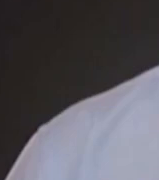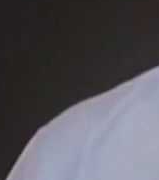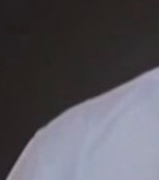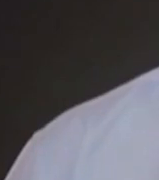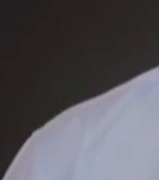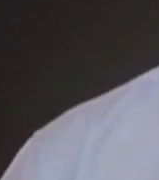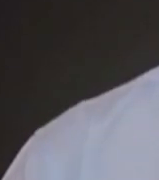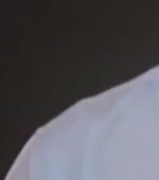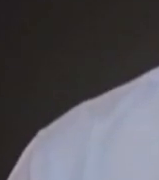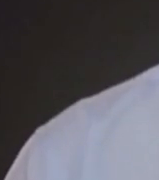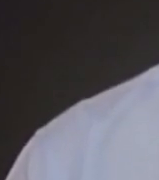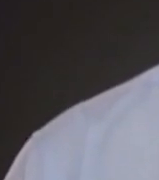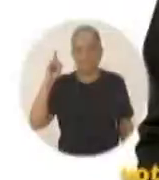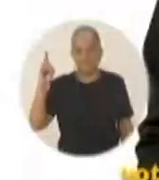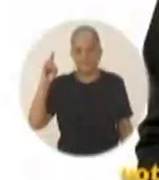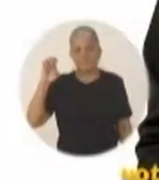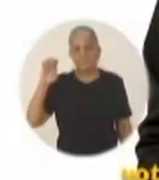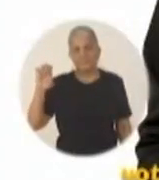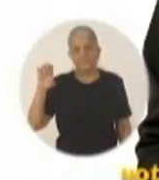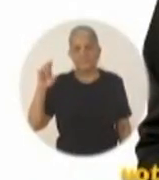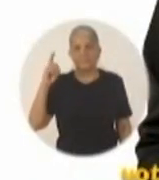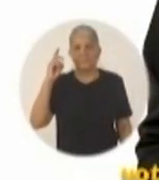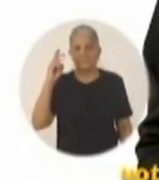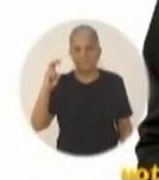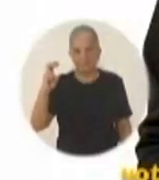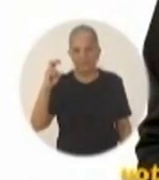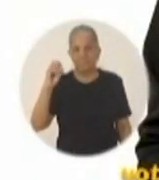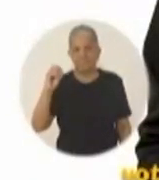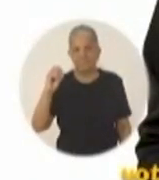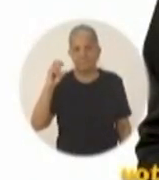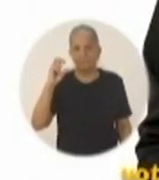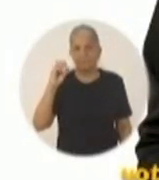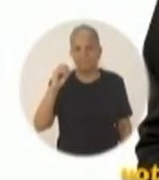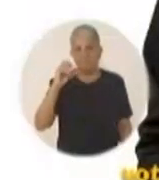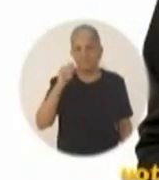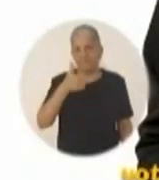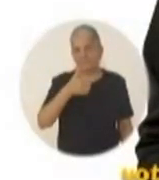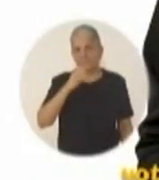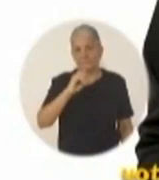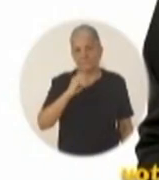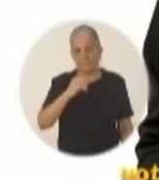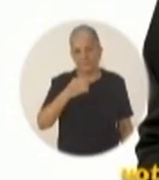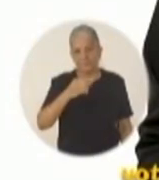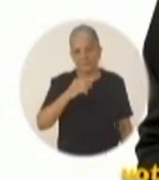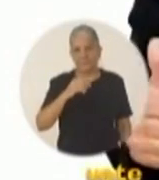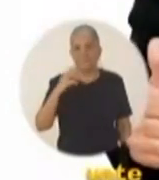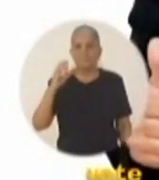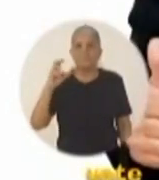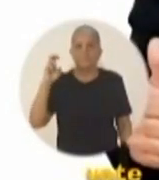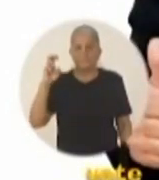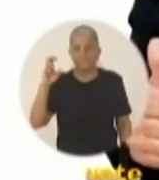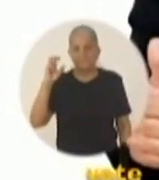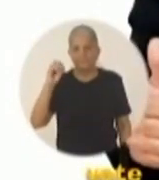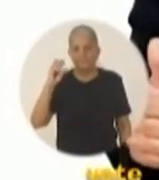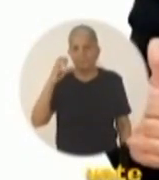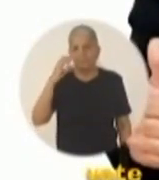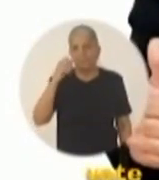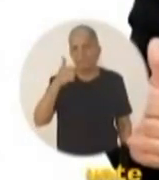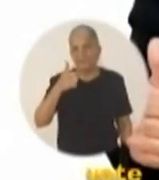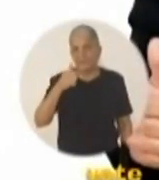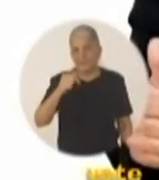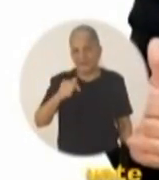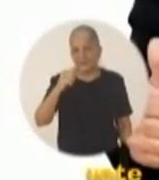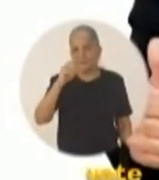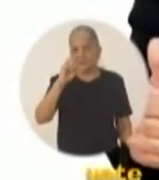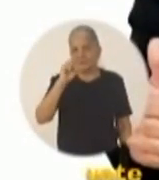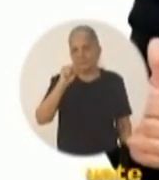77777, com Reinaldo 45. Deputado estadual Yasmin Sabrina, 50120. Deputado estadual Antônio